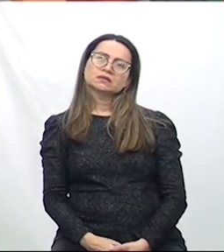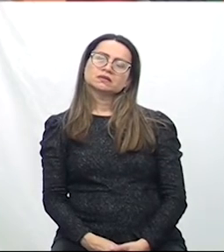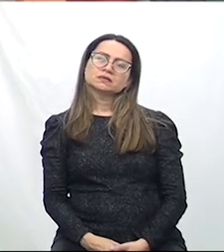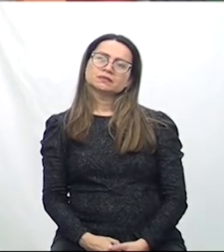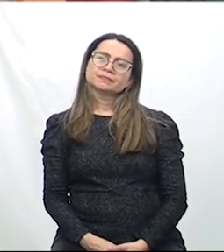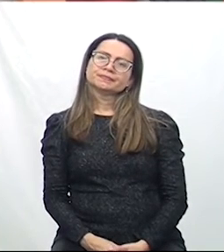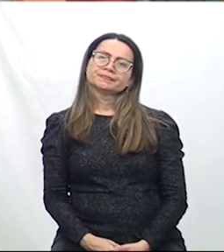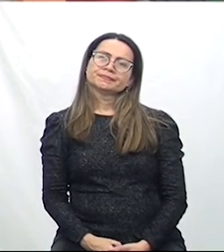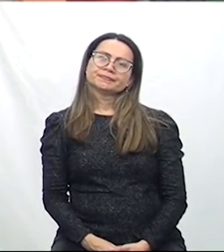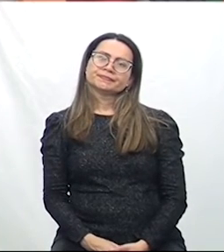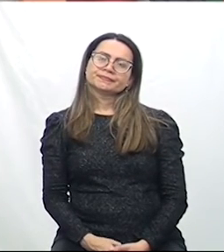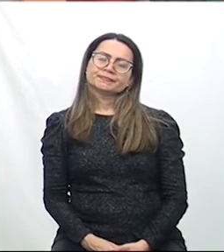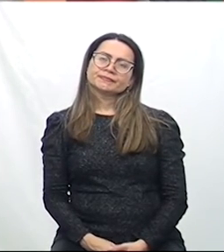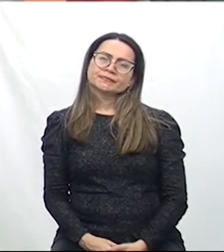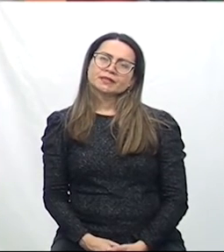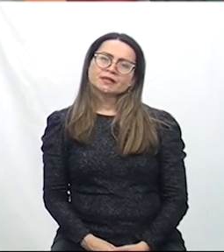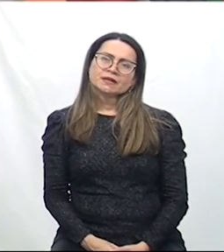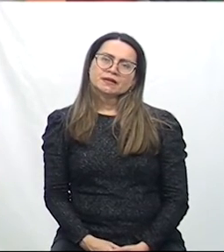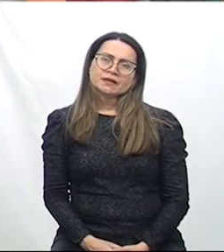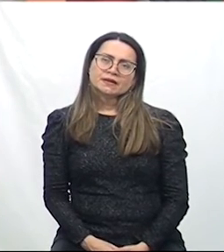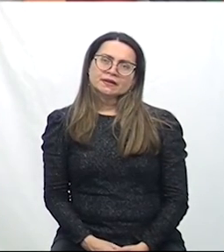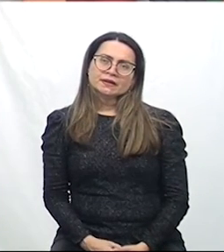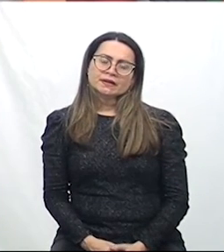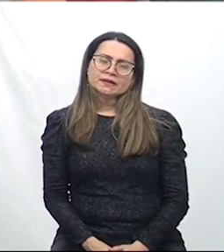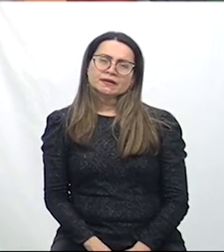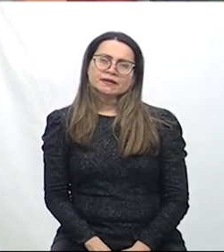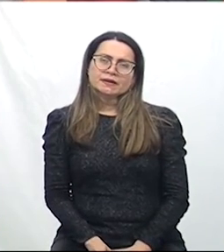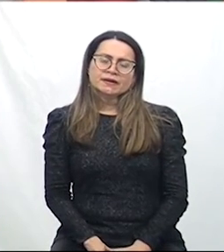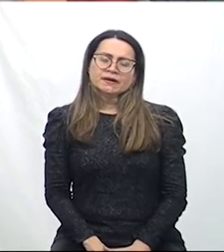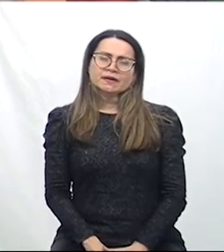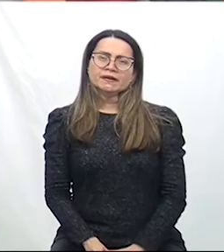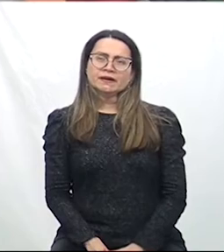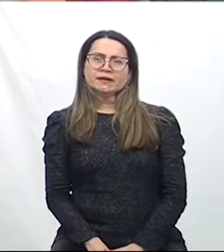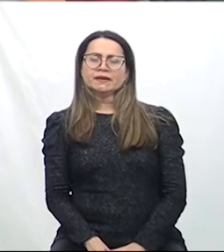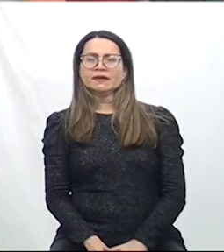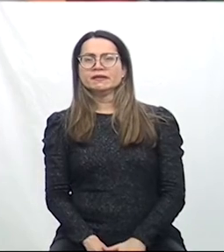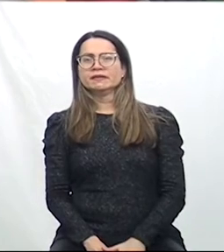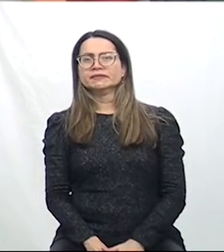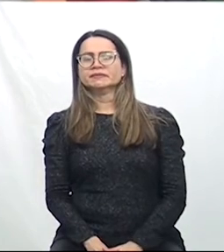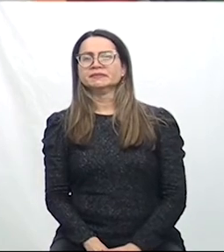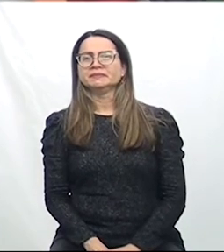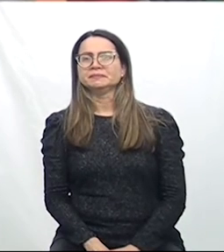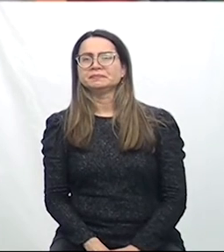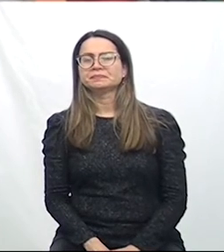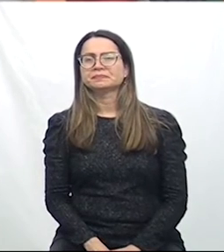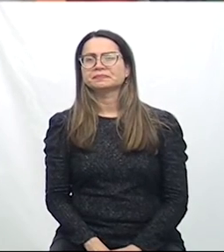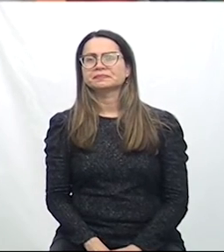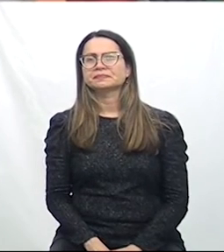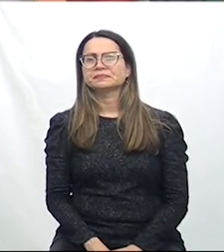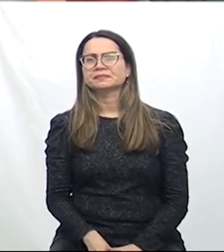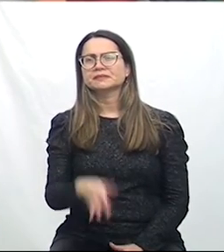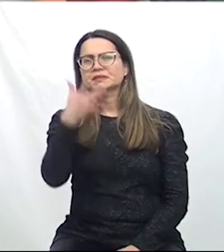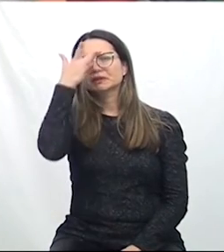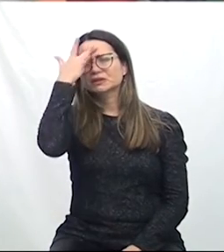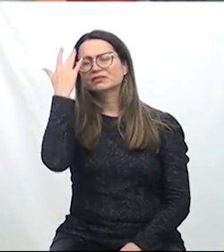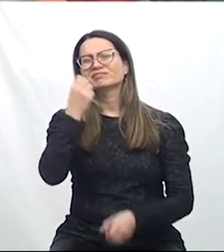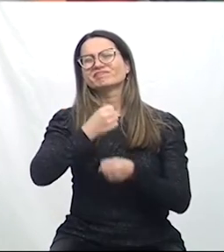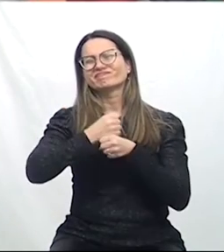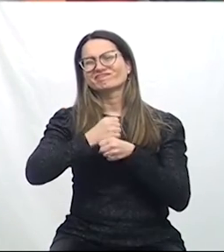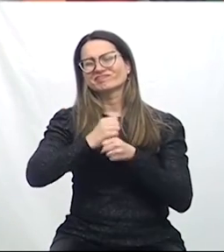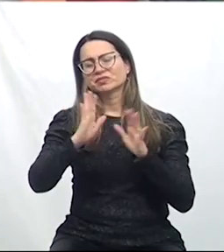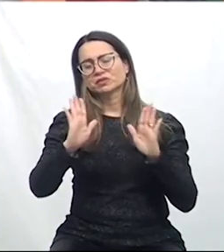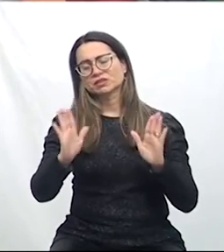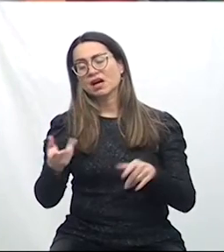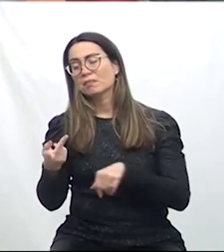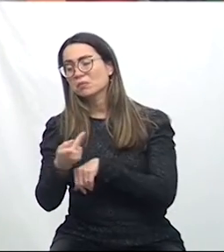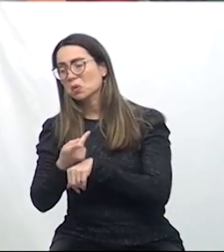ali, agora hoje é Rincão, né? Ali também há anos, está ali gambaleando, está ali penando, busca de ajuda aqui,